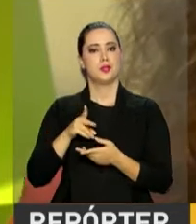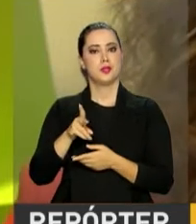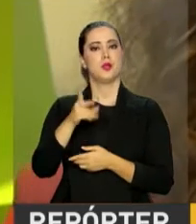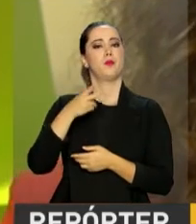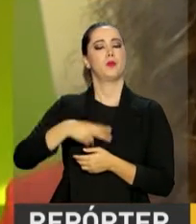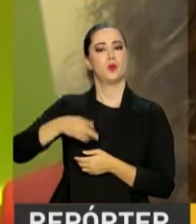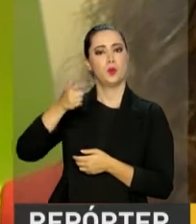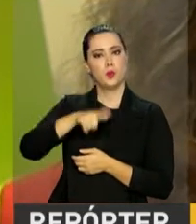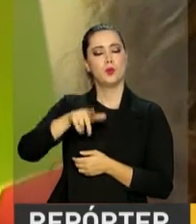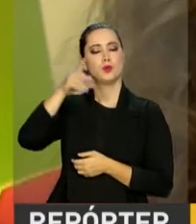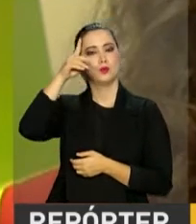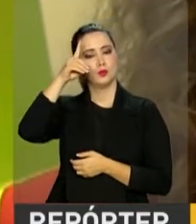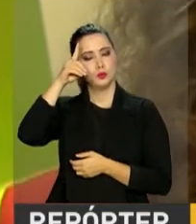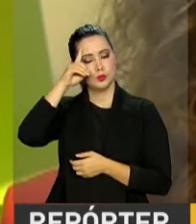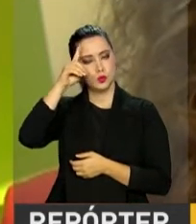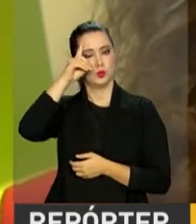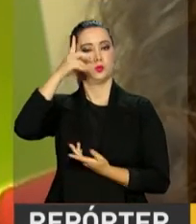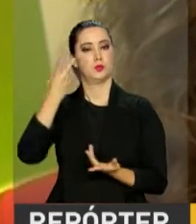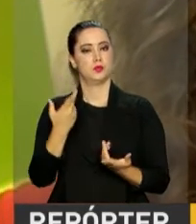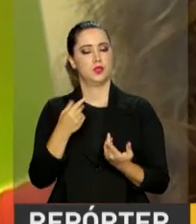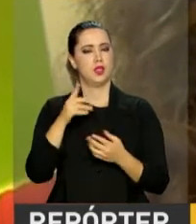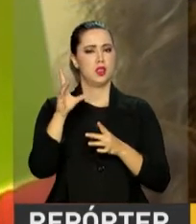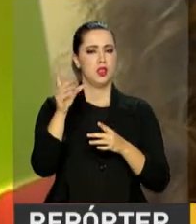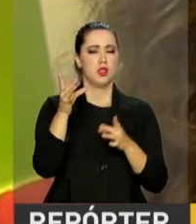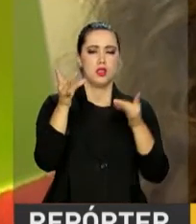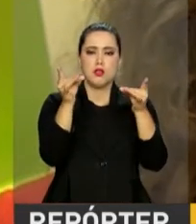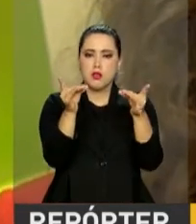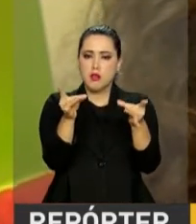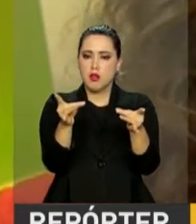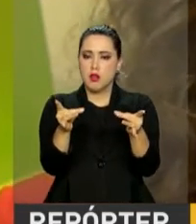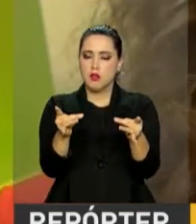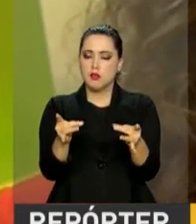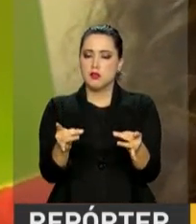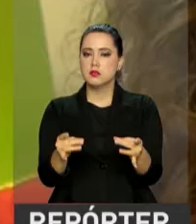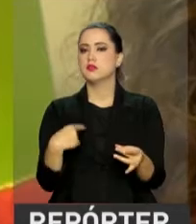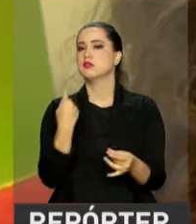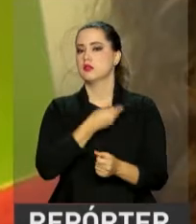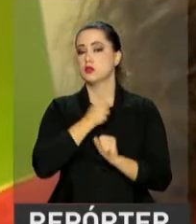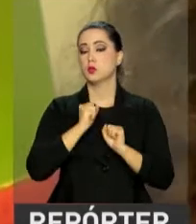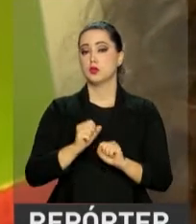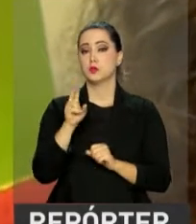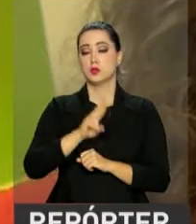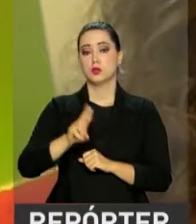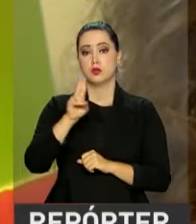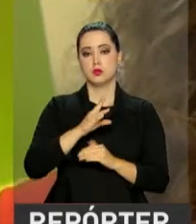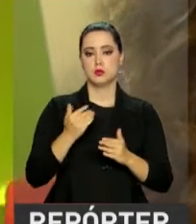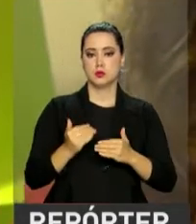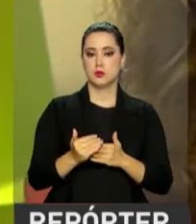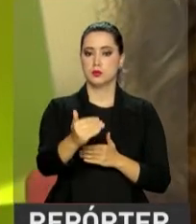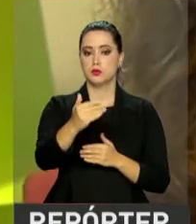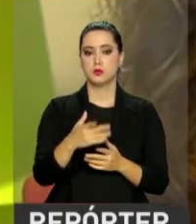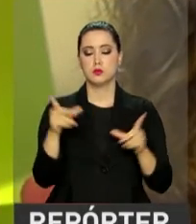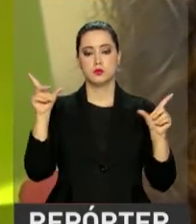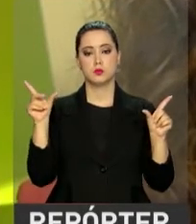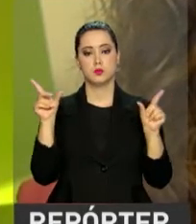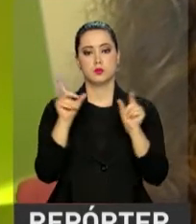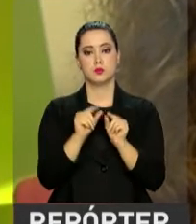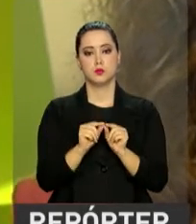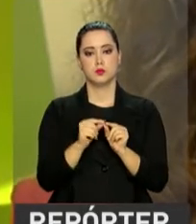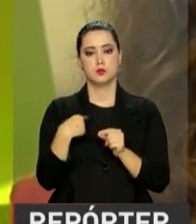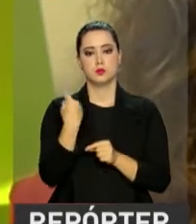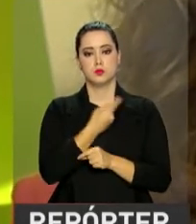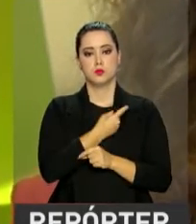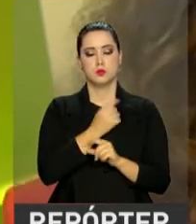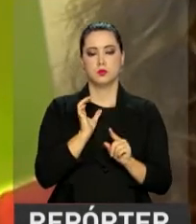isso são pequenos detalhes que a gente pode passar a praticar passar a fazer para diminuir o